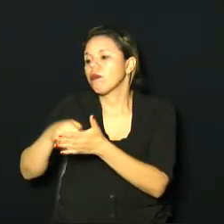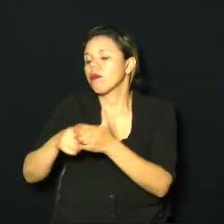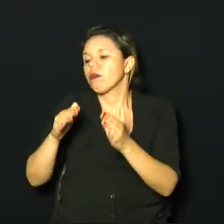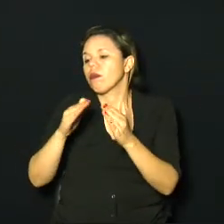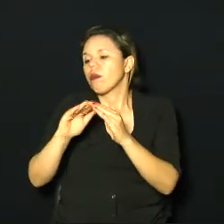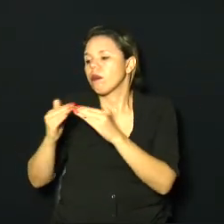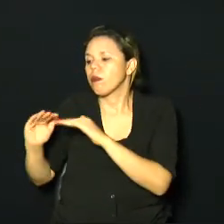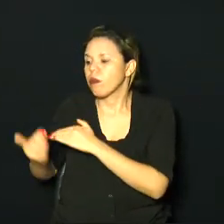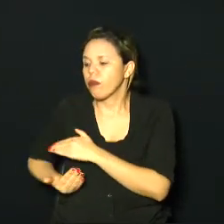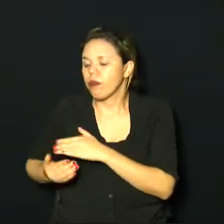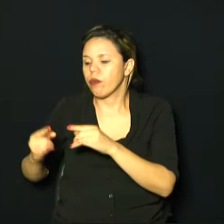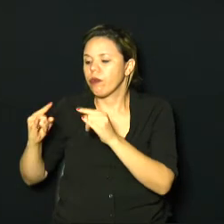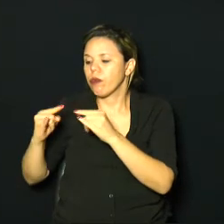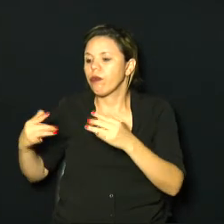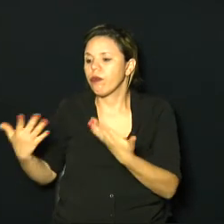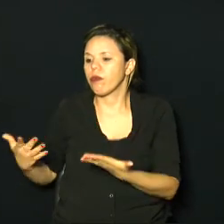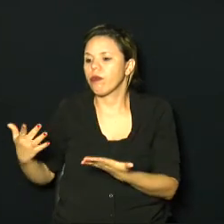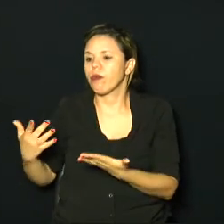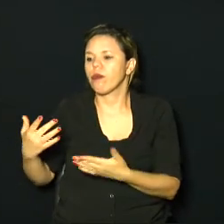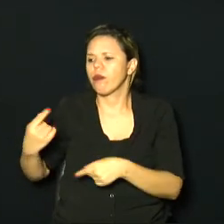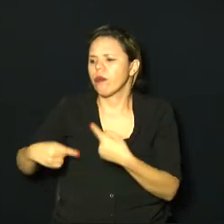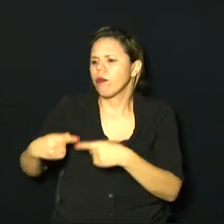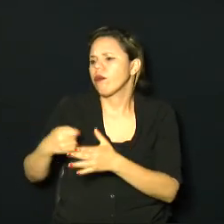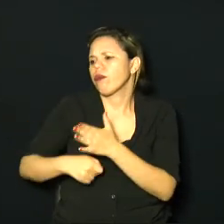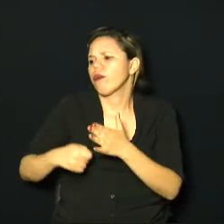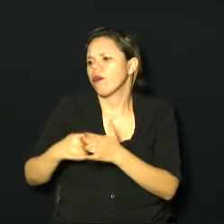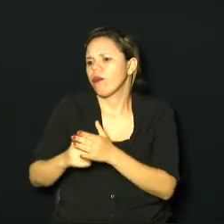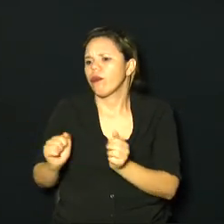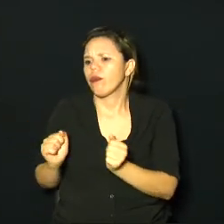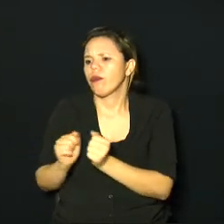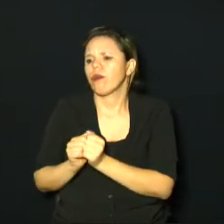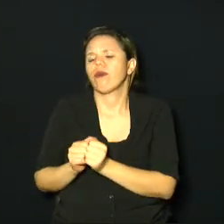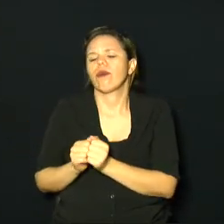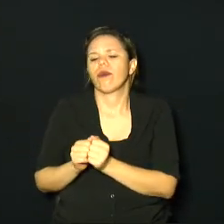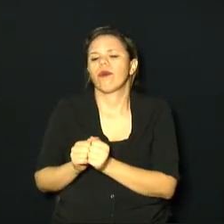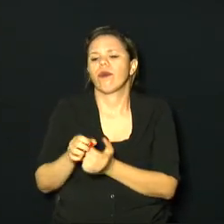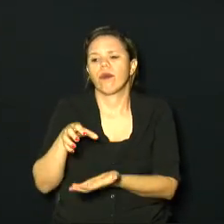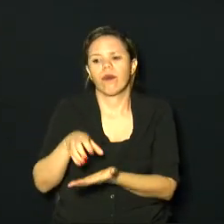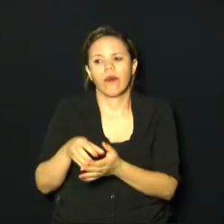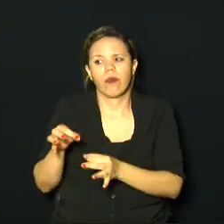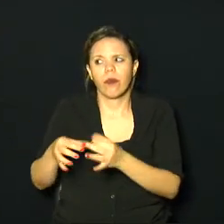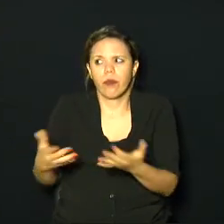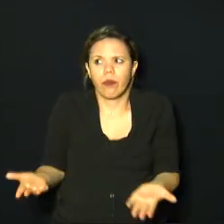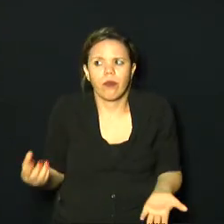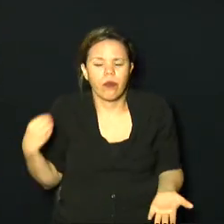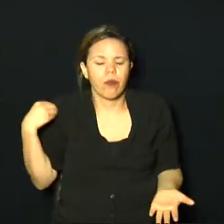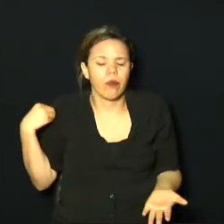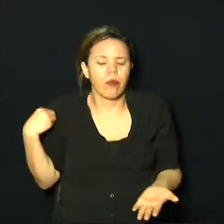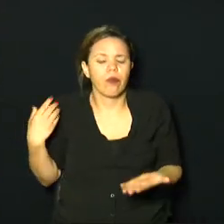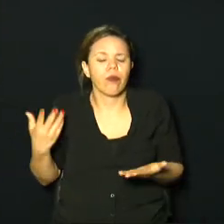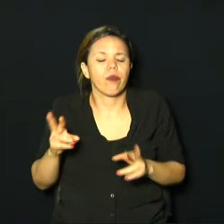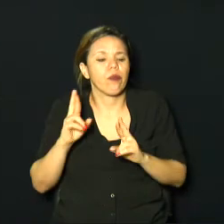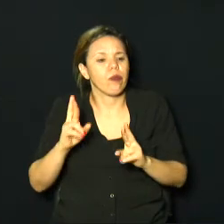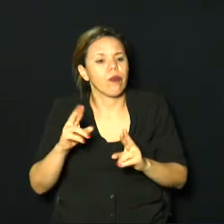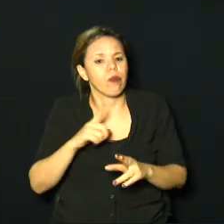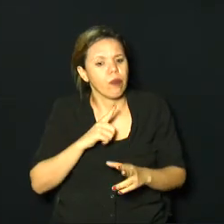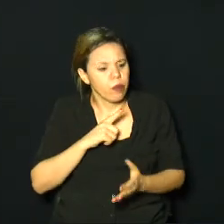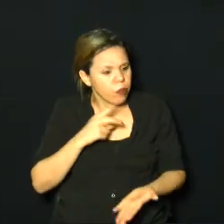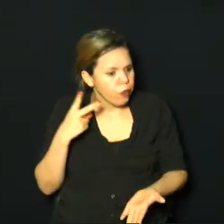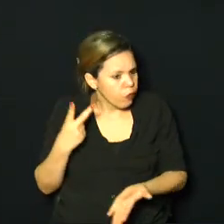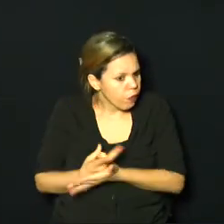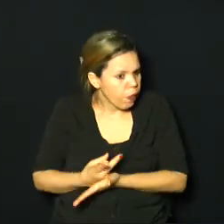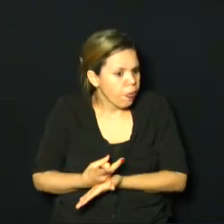adotar uma articulação política jurídica junto aos órgãos dos sistemas de justiça. Espero que tenha esse